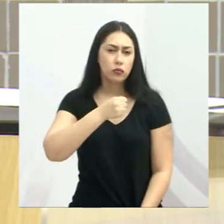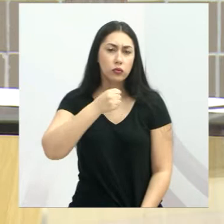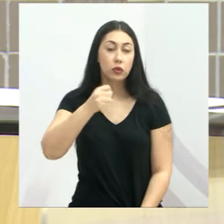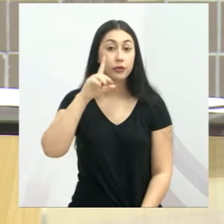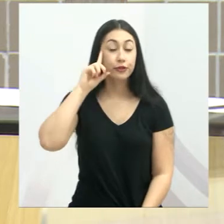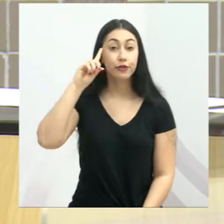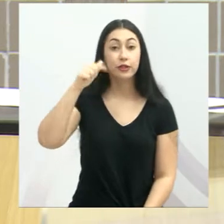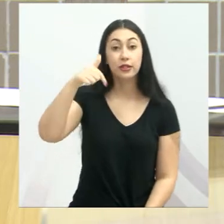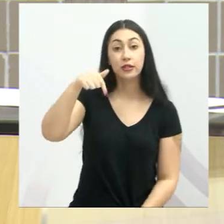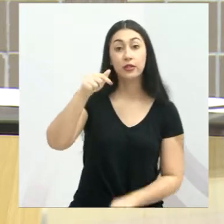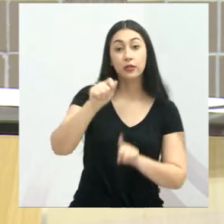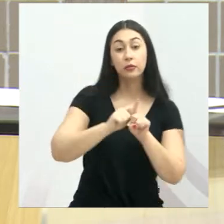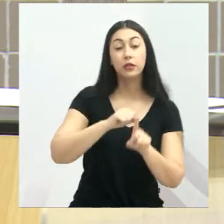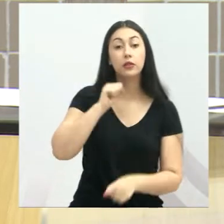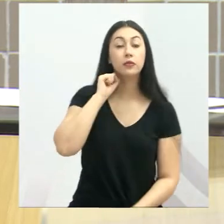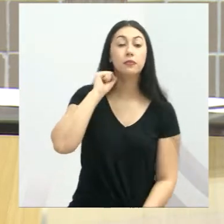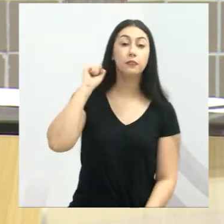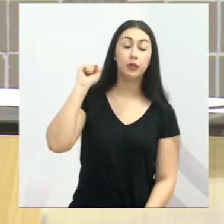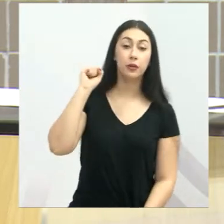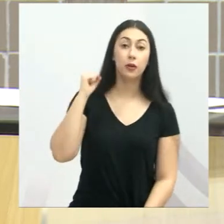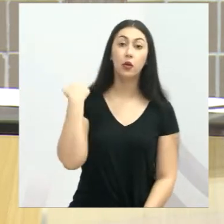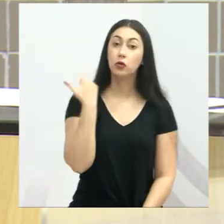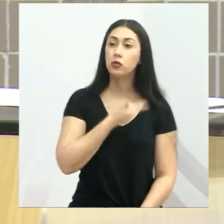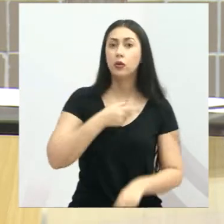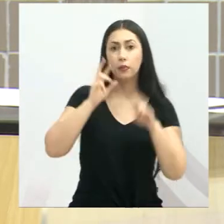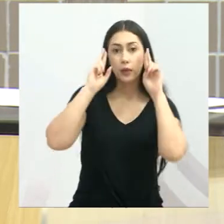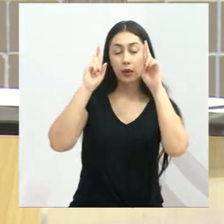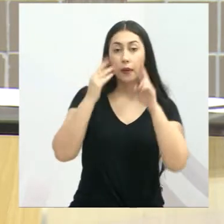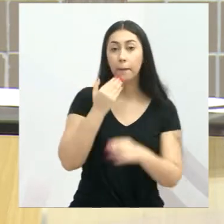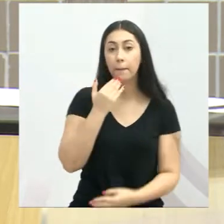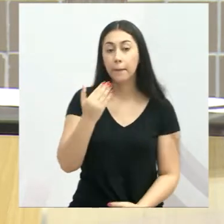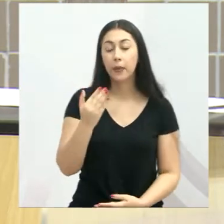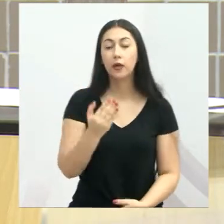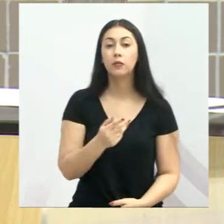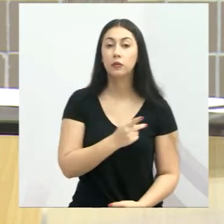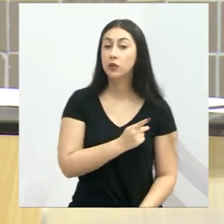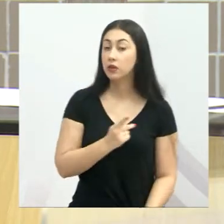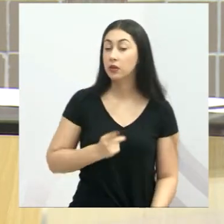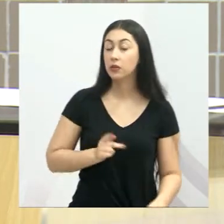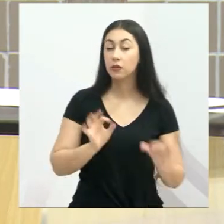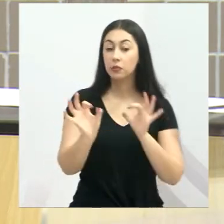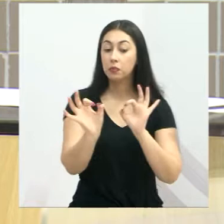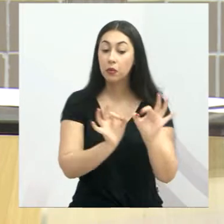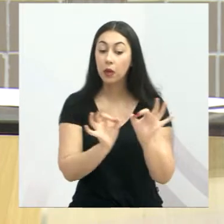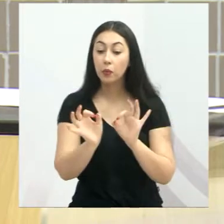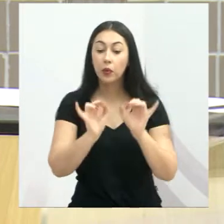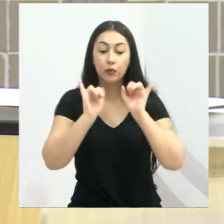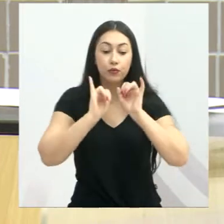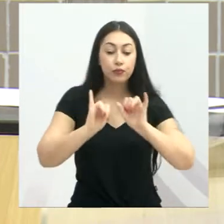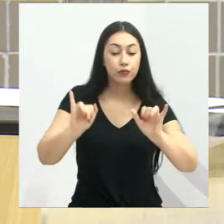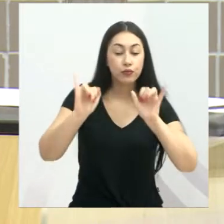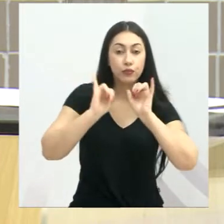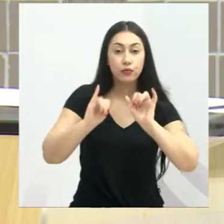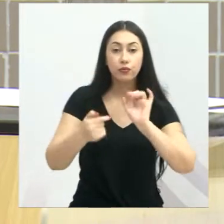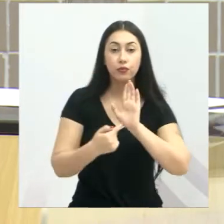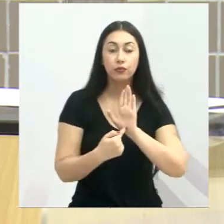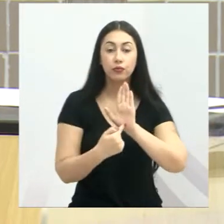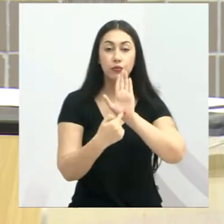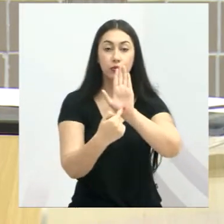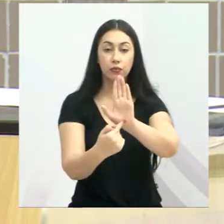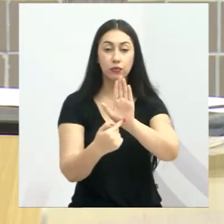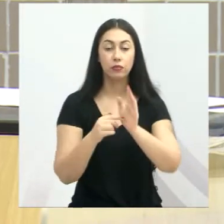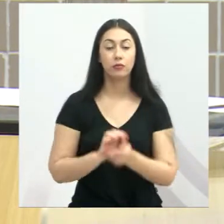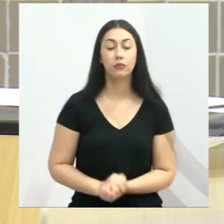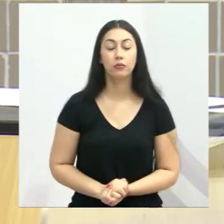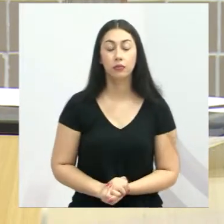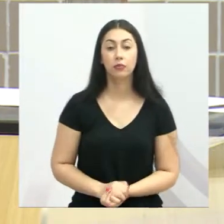abril. Feito o registro, respeitosamente requeremos a presidência dessa casa que sejam adotadas as providências habituais para a divulgação da presente